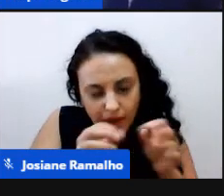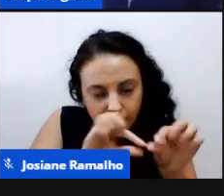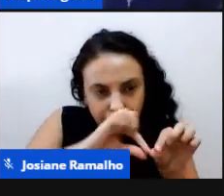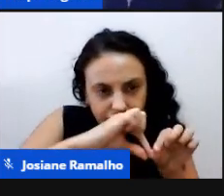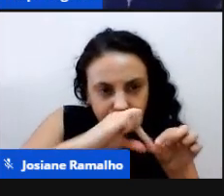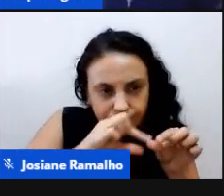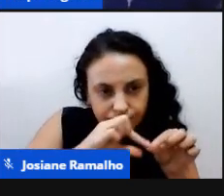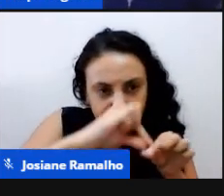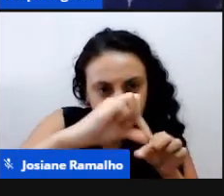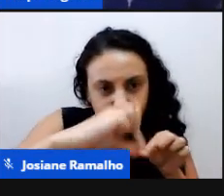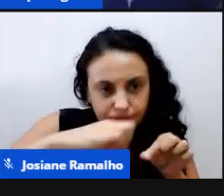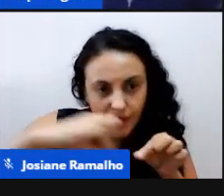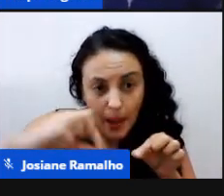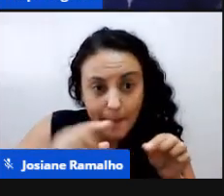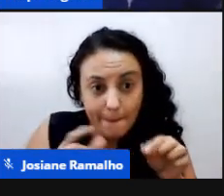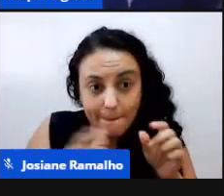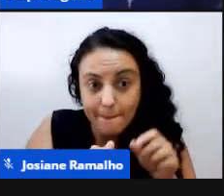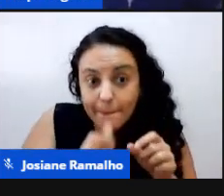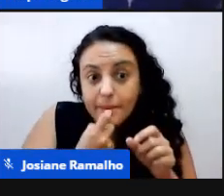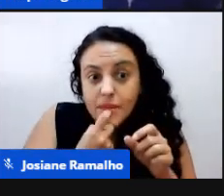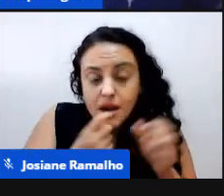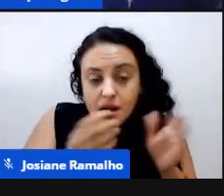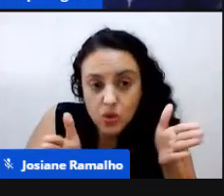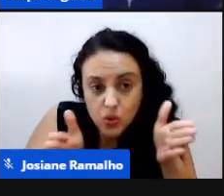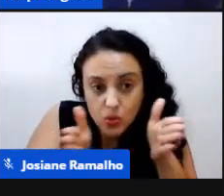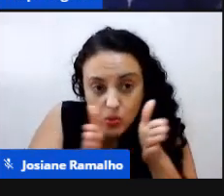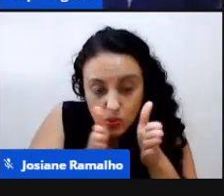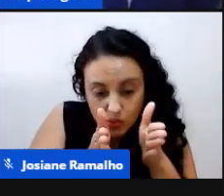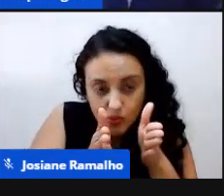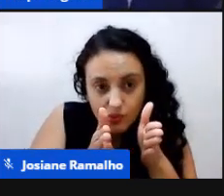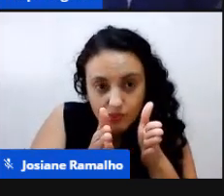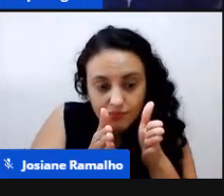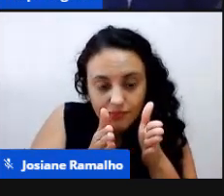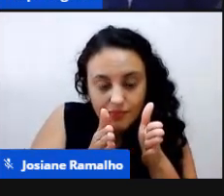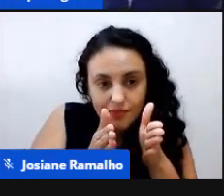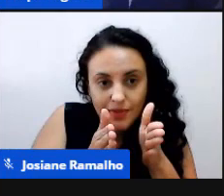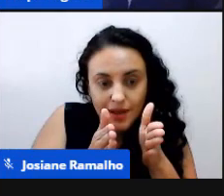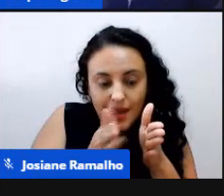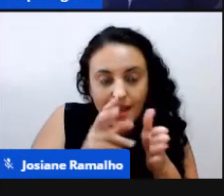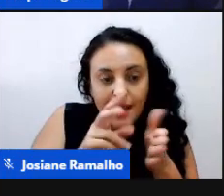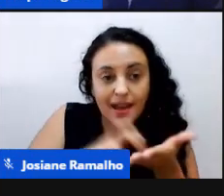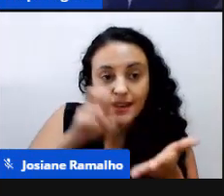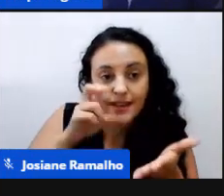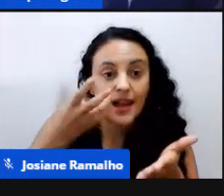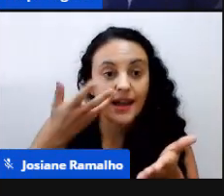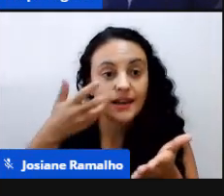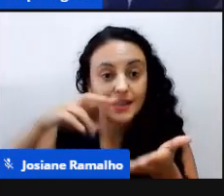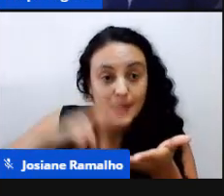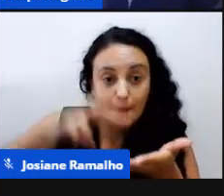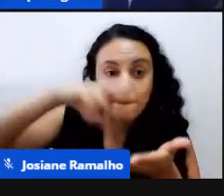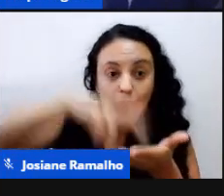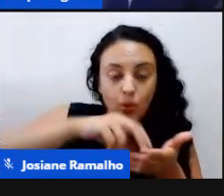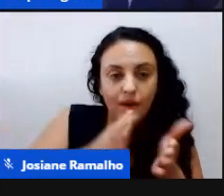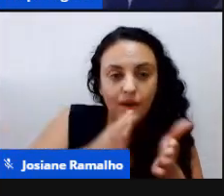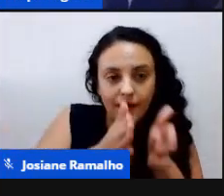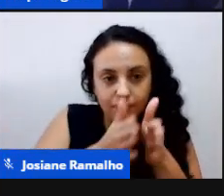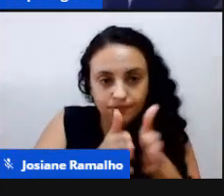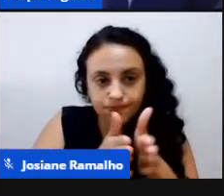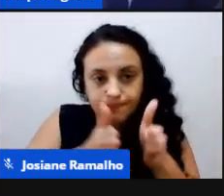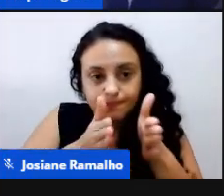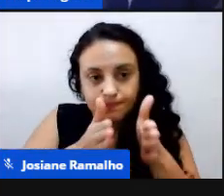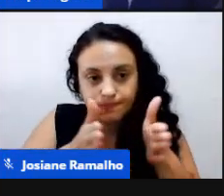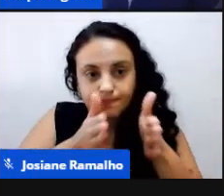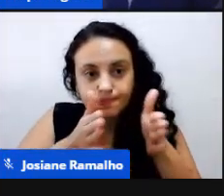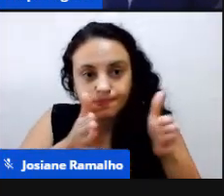quando a criança conseguir saltar, vai aumentando a distância, beleza? Davi, vamos começar, hein? Uma